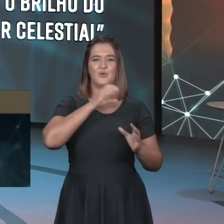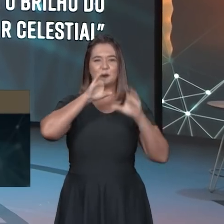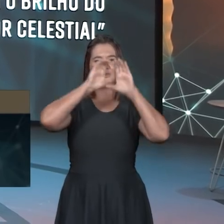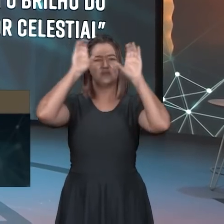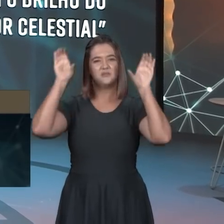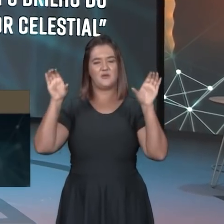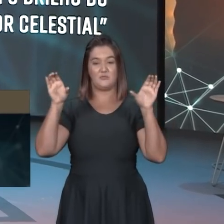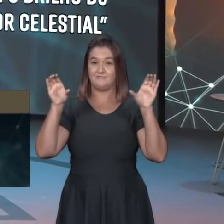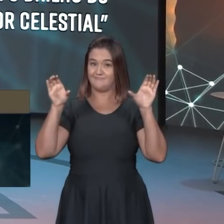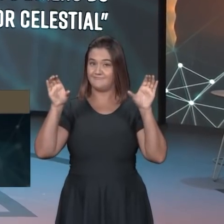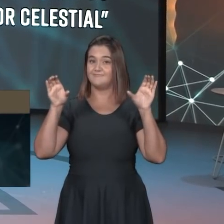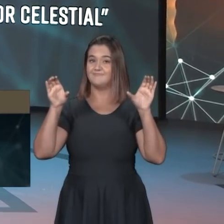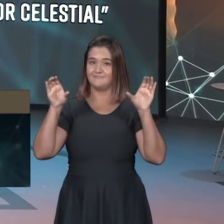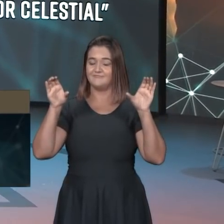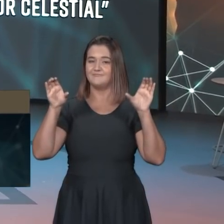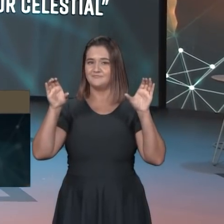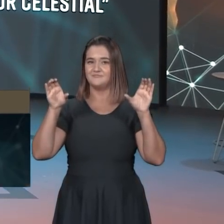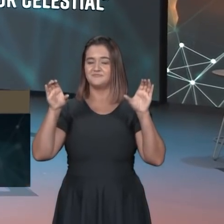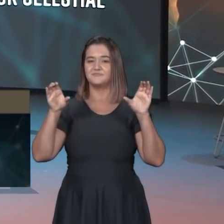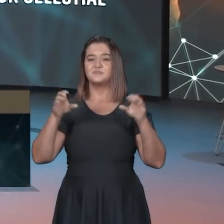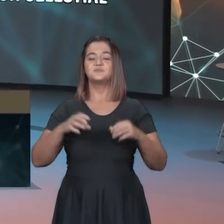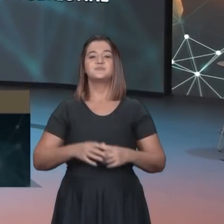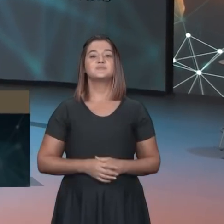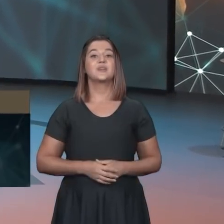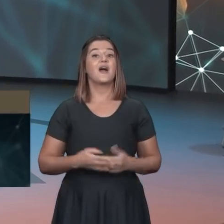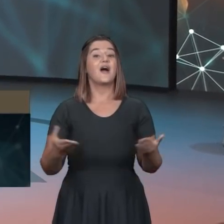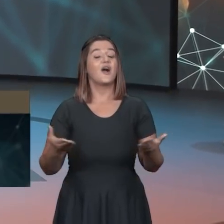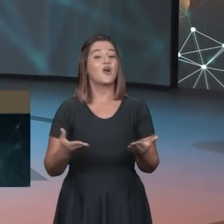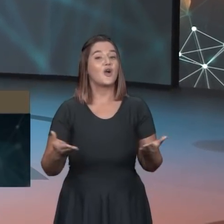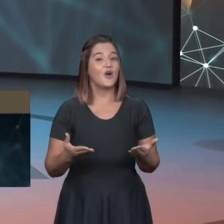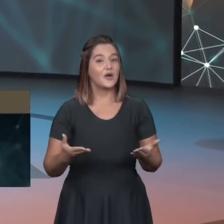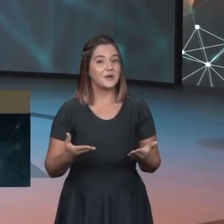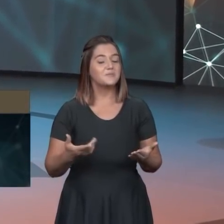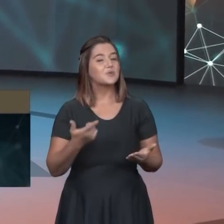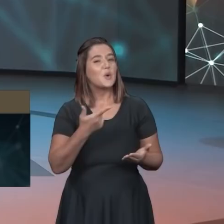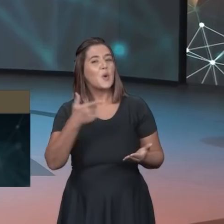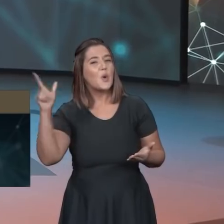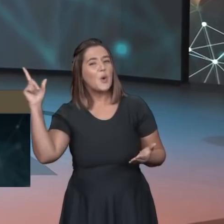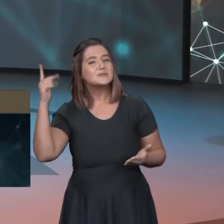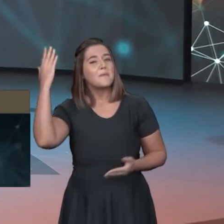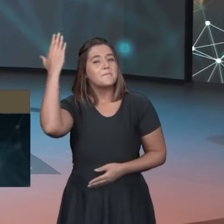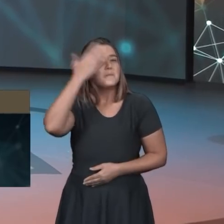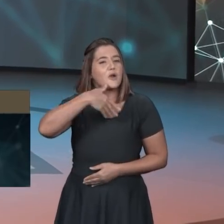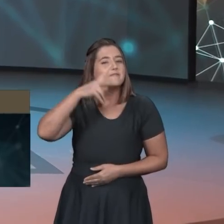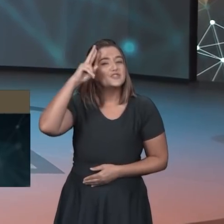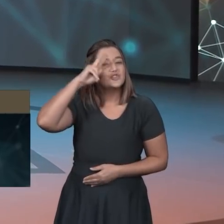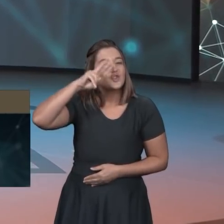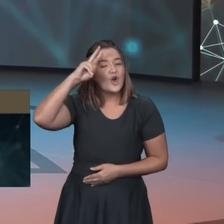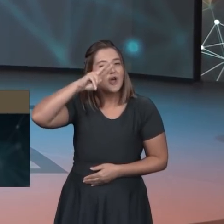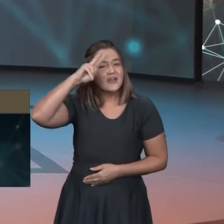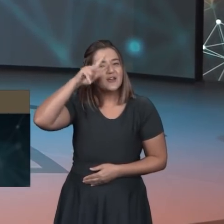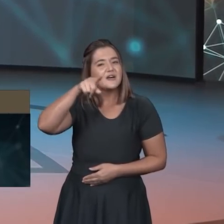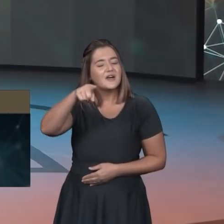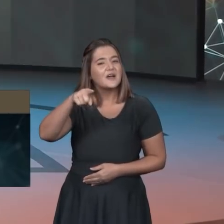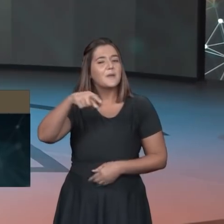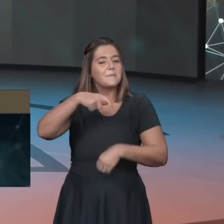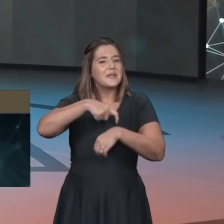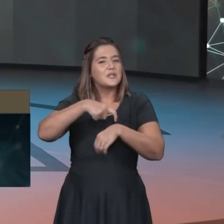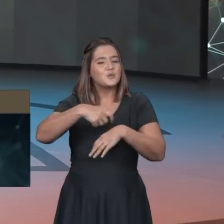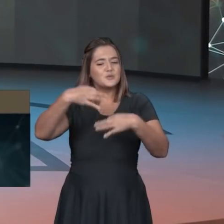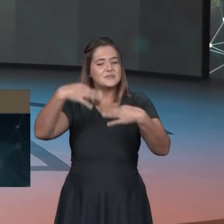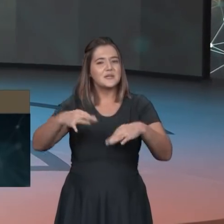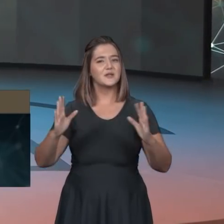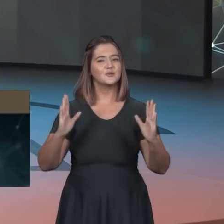para fechar esse resumo de argumentos, olha que 2 elementos curiosos ainda eu quero mostrar para você. Como é que